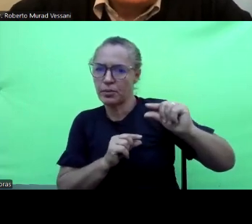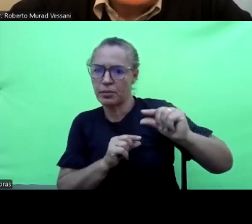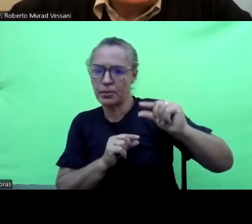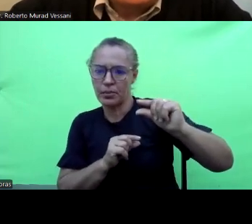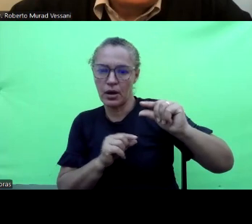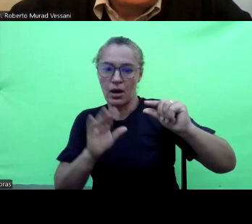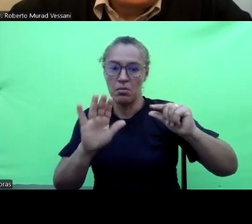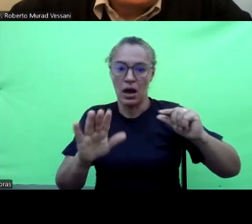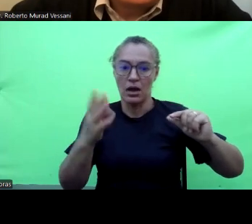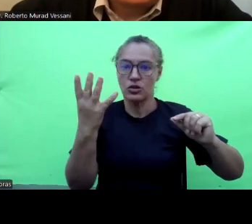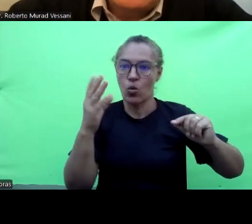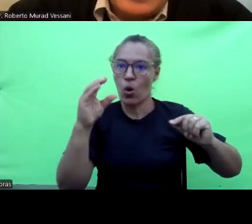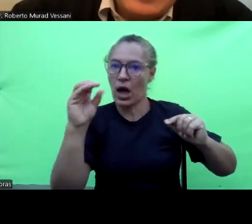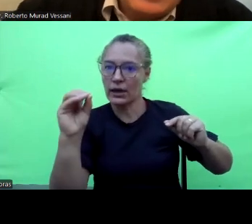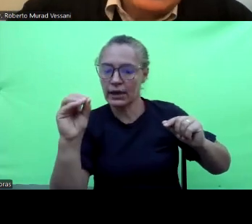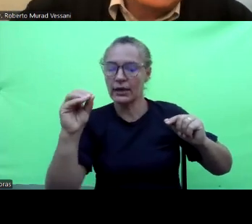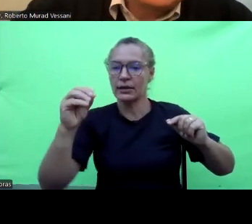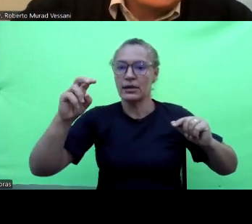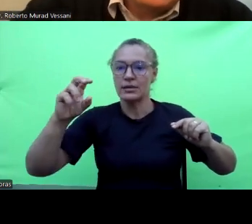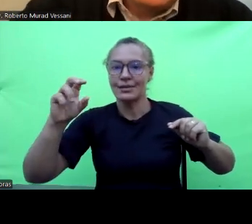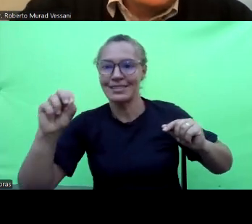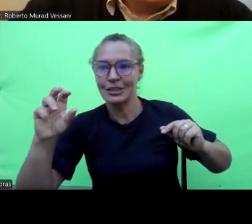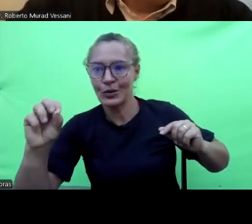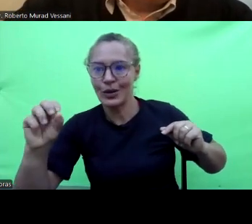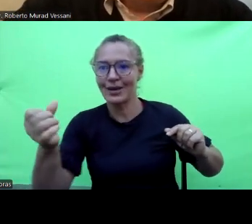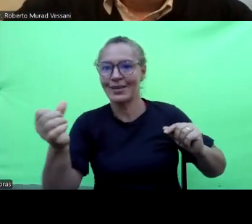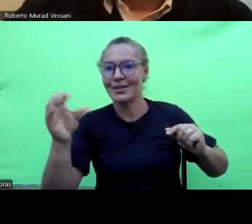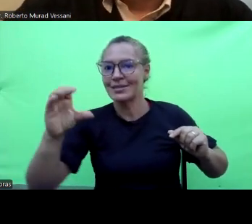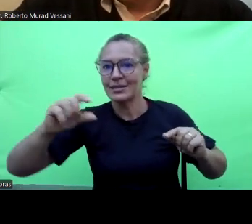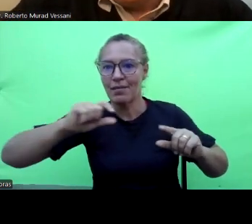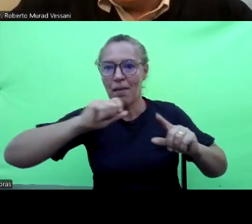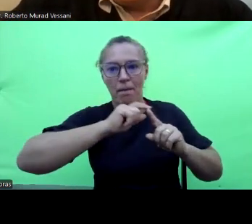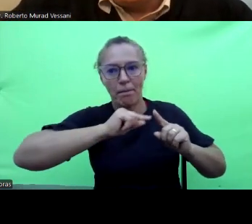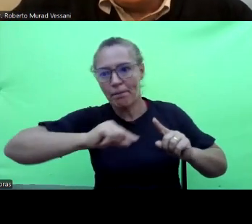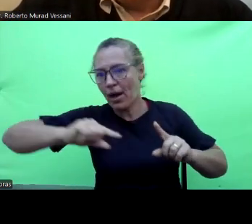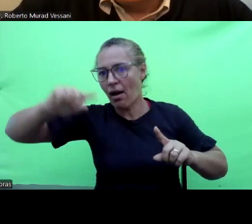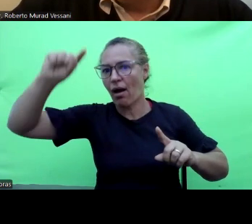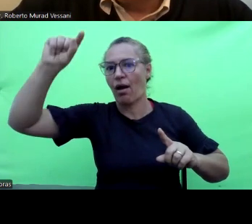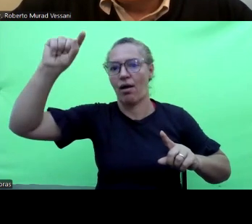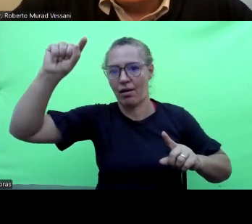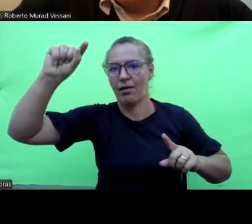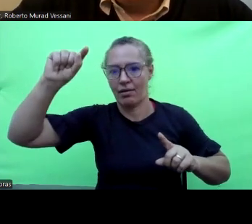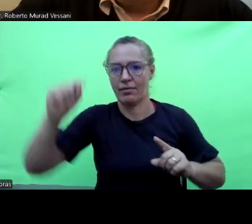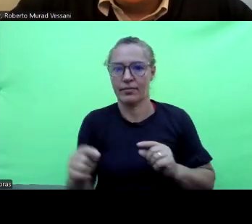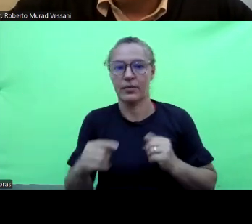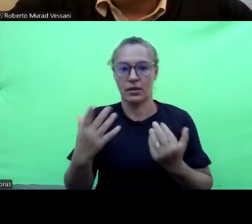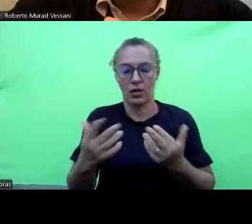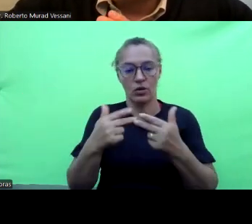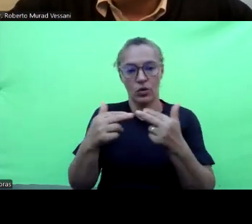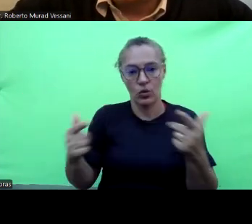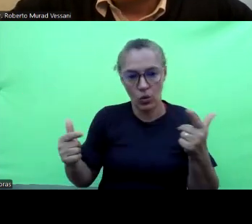significativamente a cada 10 anos, a partir dos 40 anos. Outro ponto a se considerar é o